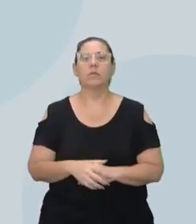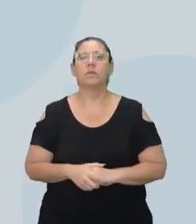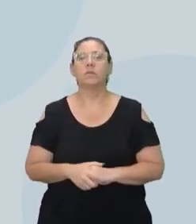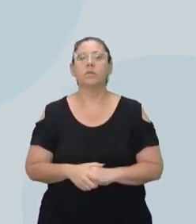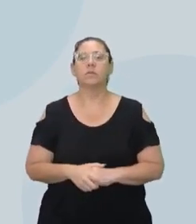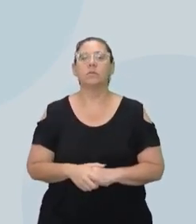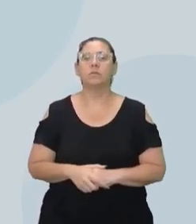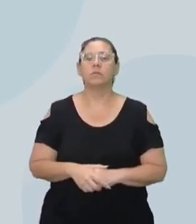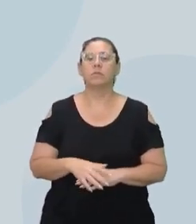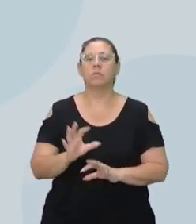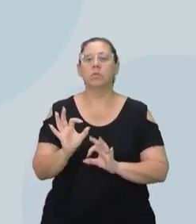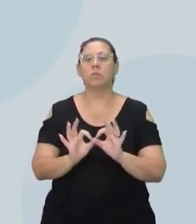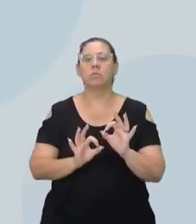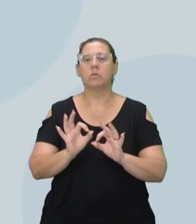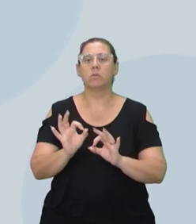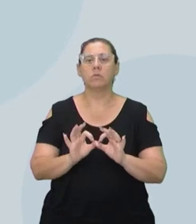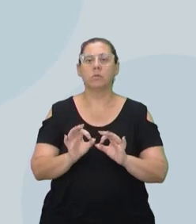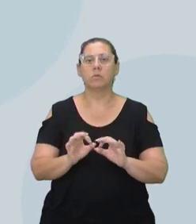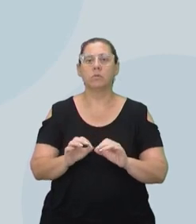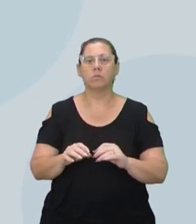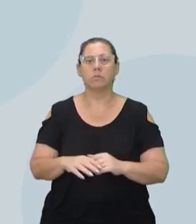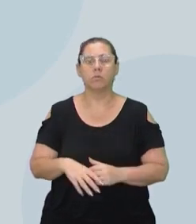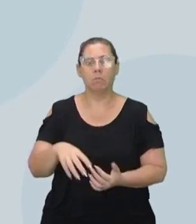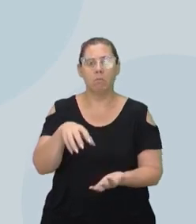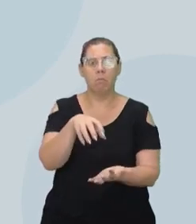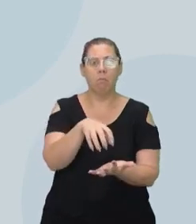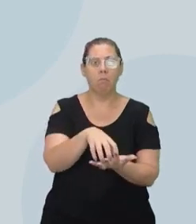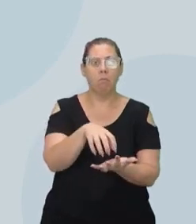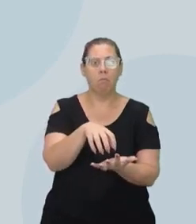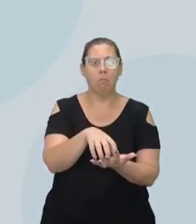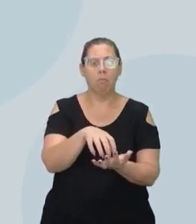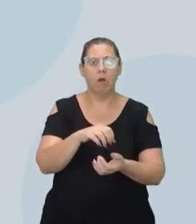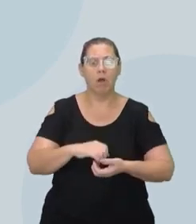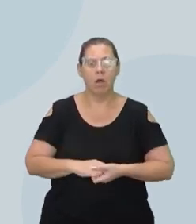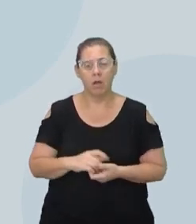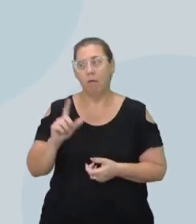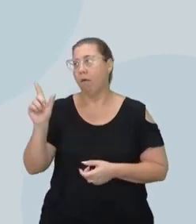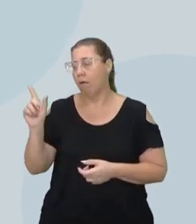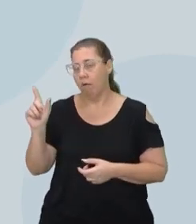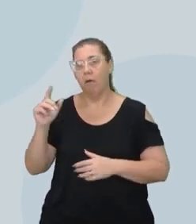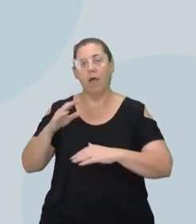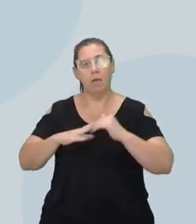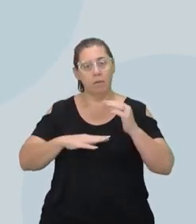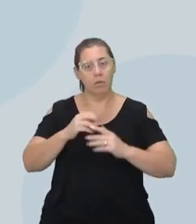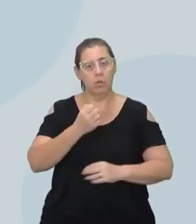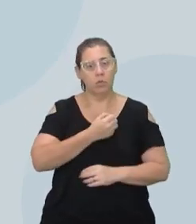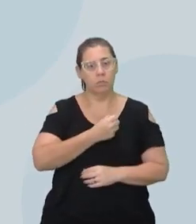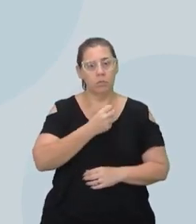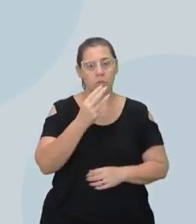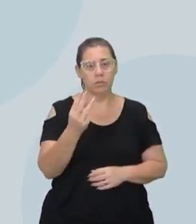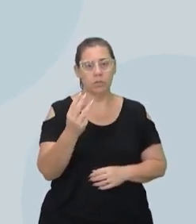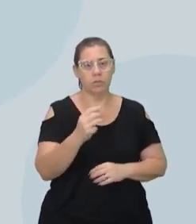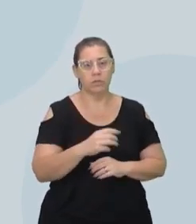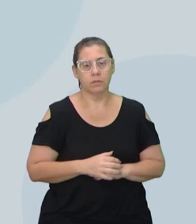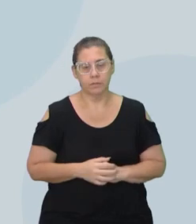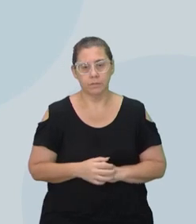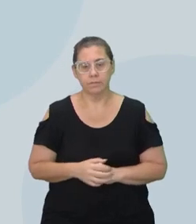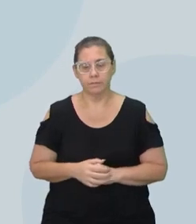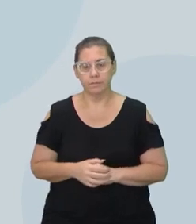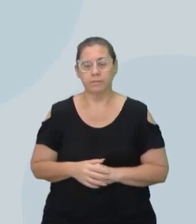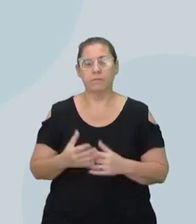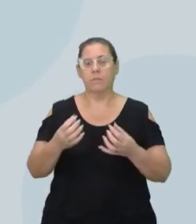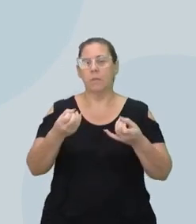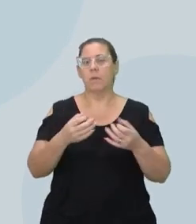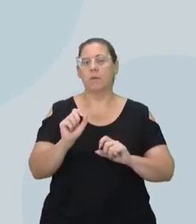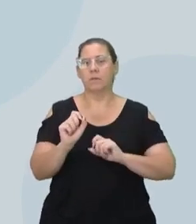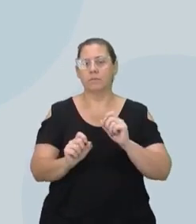do escalonamento de matrizes. Então, essa é a habilidade aí da questão 3. E a questão 3